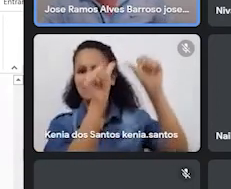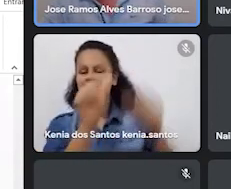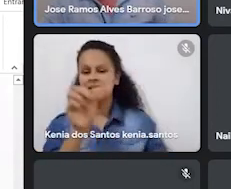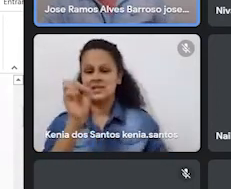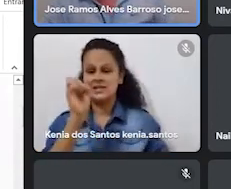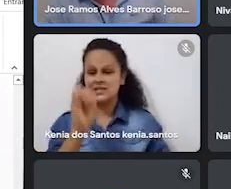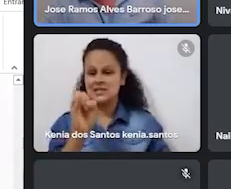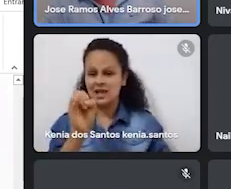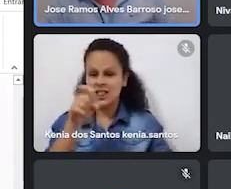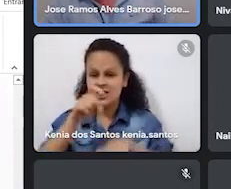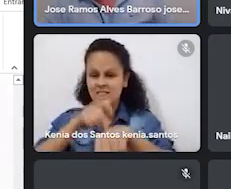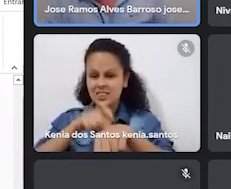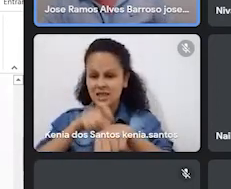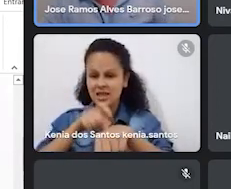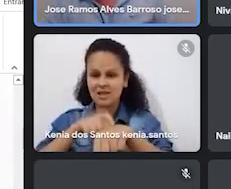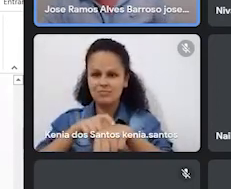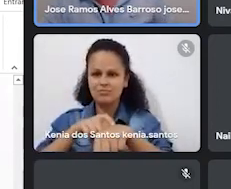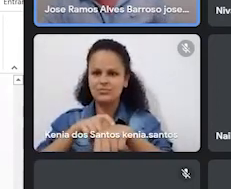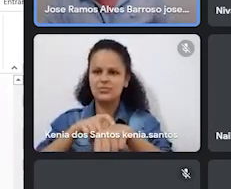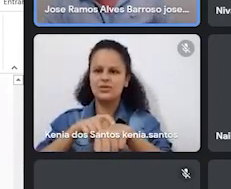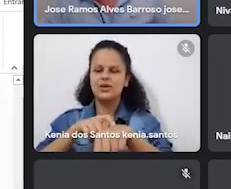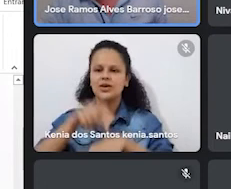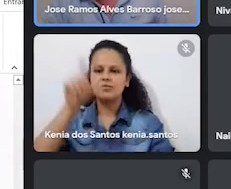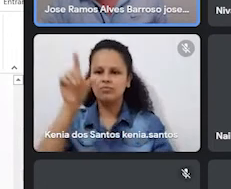um na estatística.